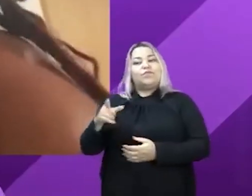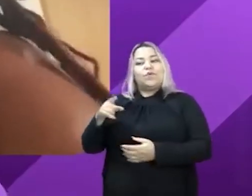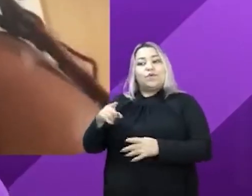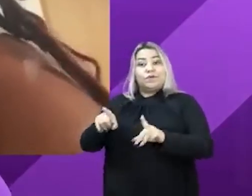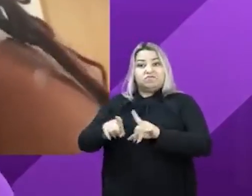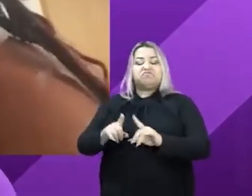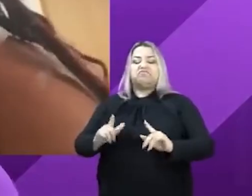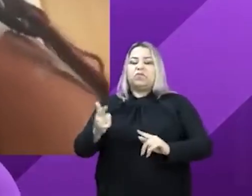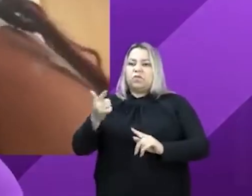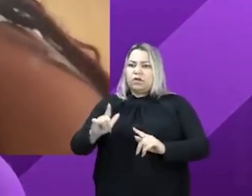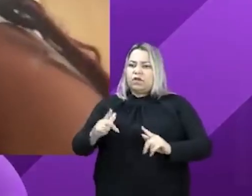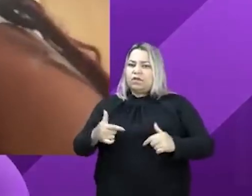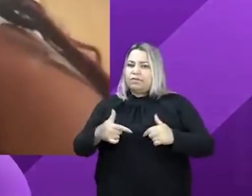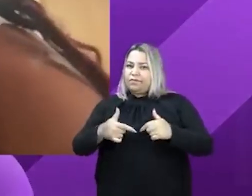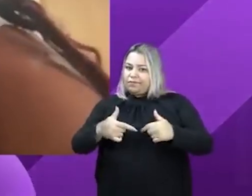Esse ano